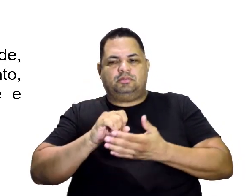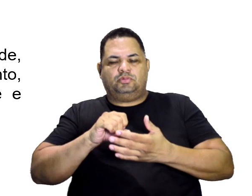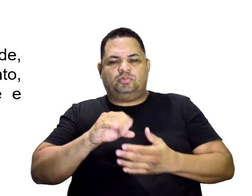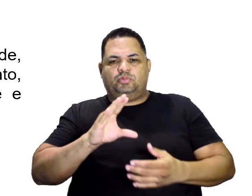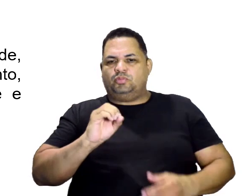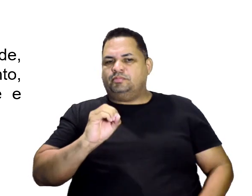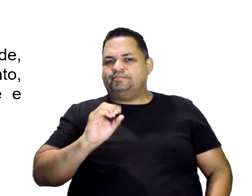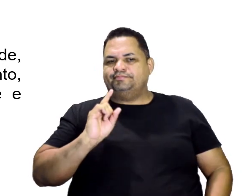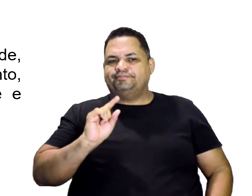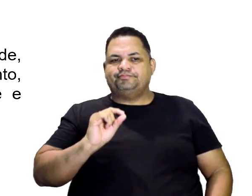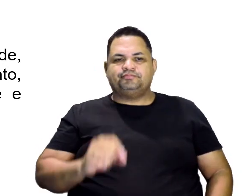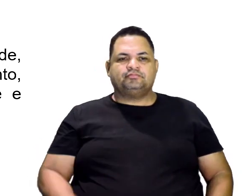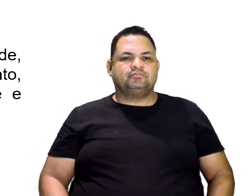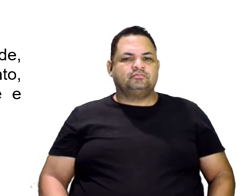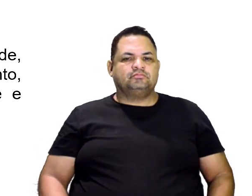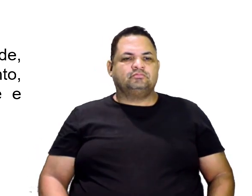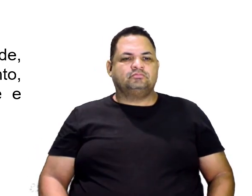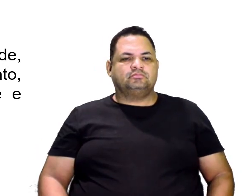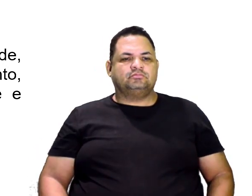cristianizado, né?